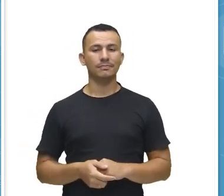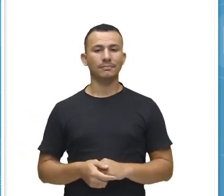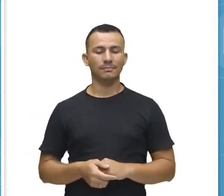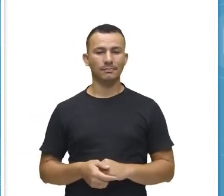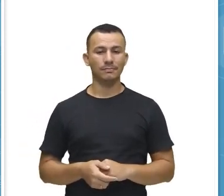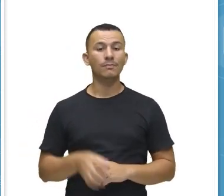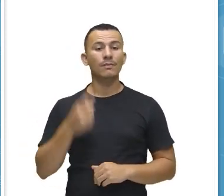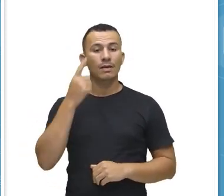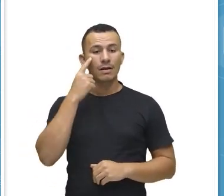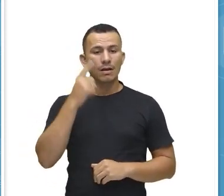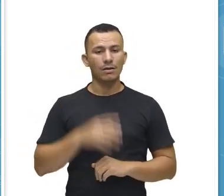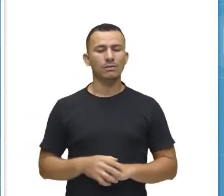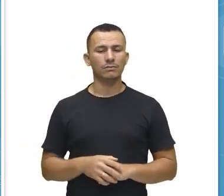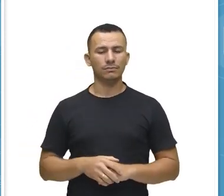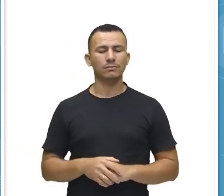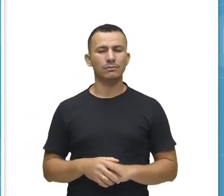Gente,